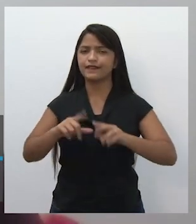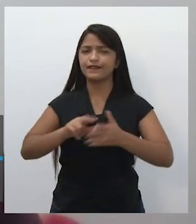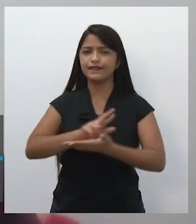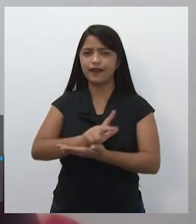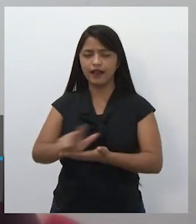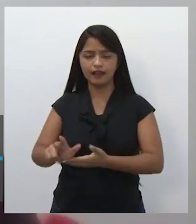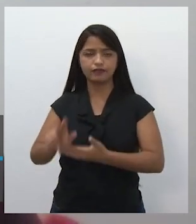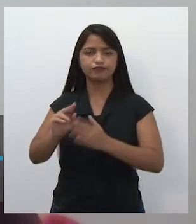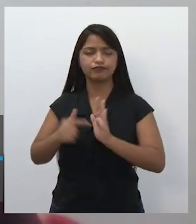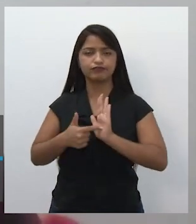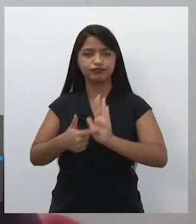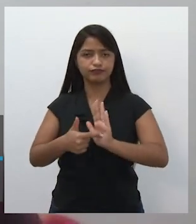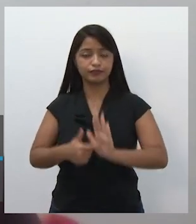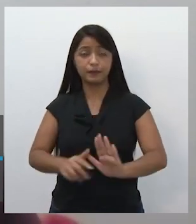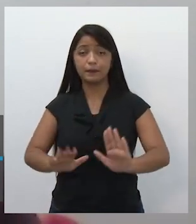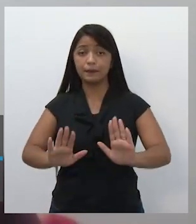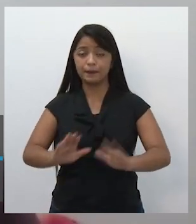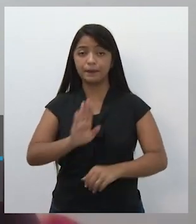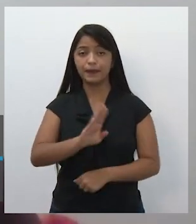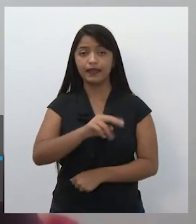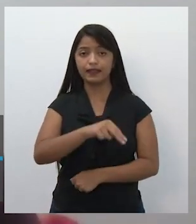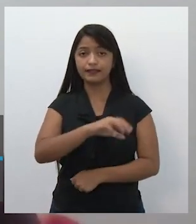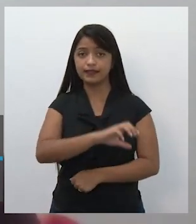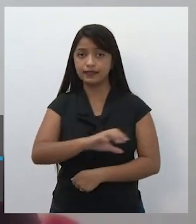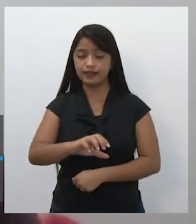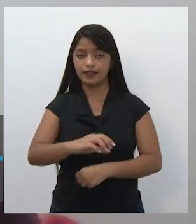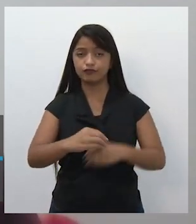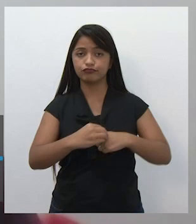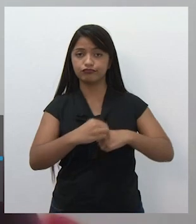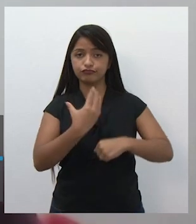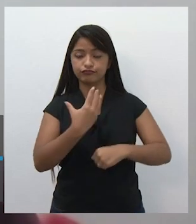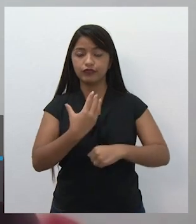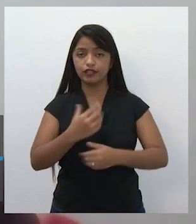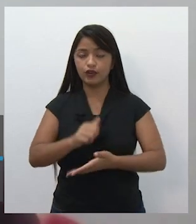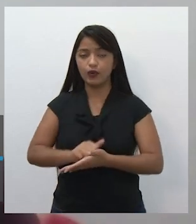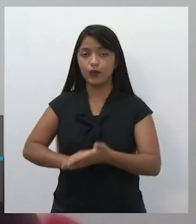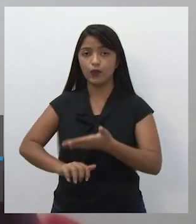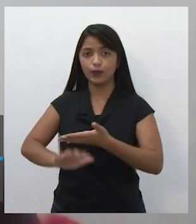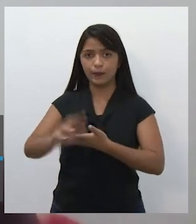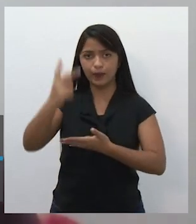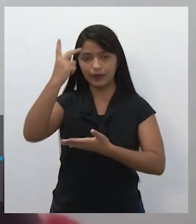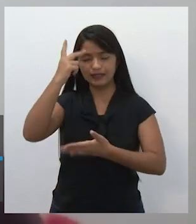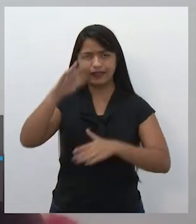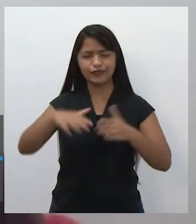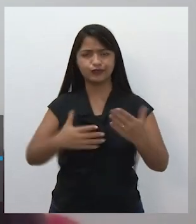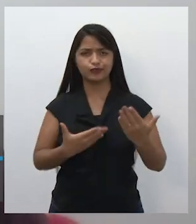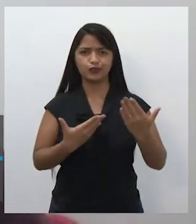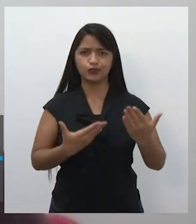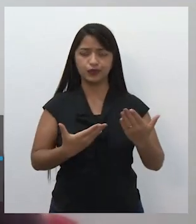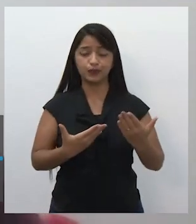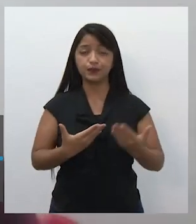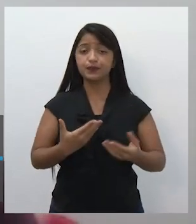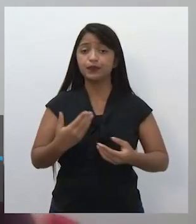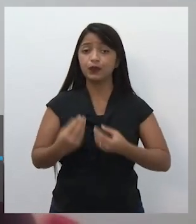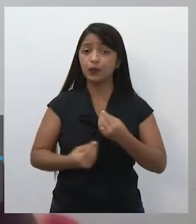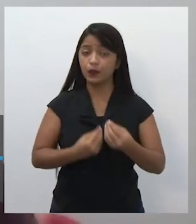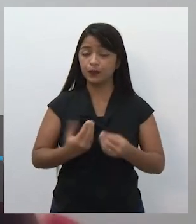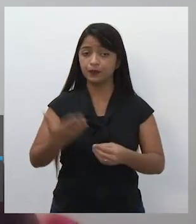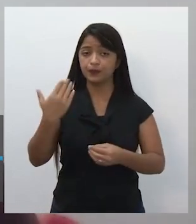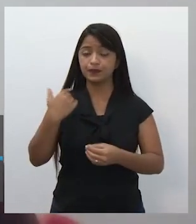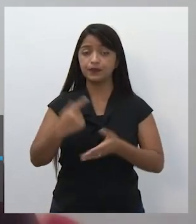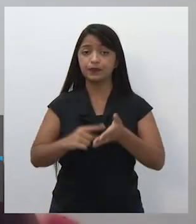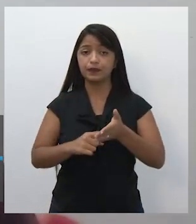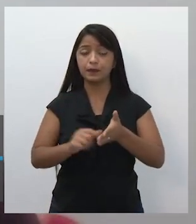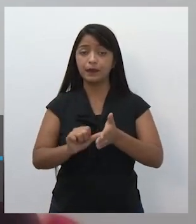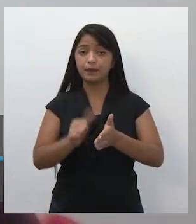proposição a partir da BNCC para o currículo paulista sempre gera ainda um pouco de dúvida. Então, como foi colocado, é a nossa primeira conversa, a gente tem muito para falar